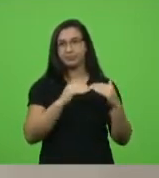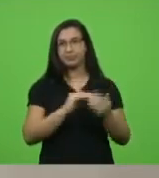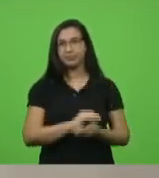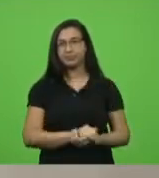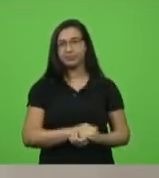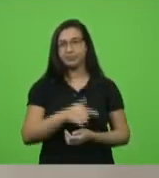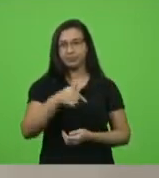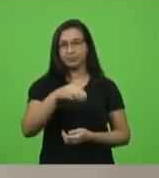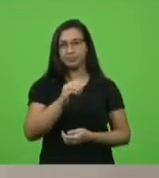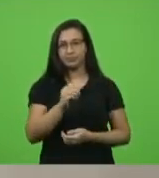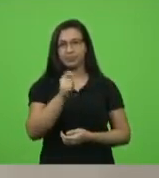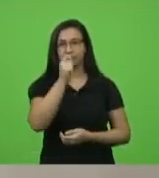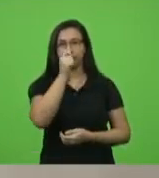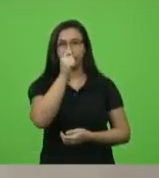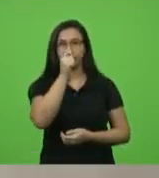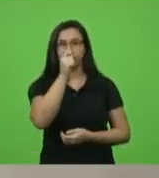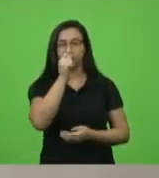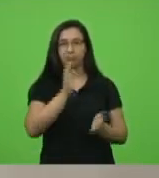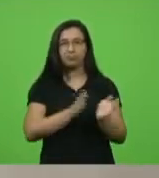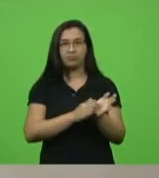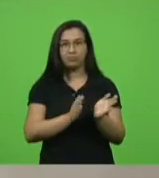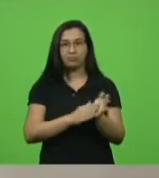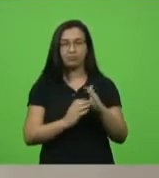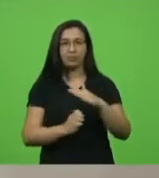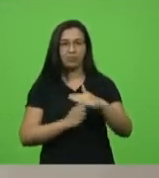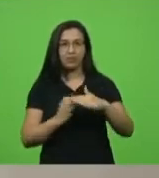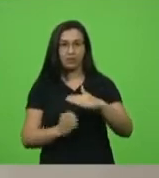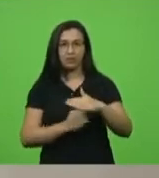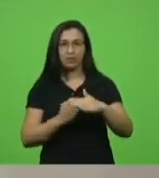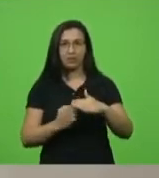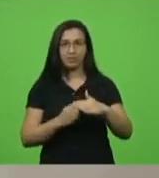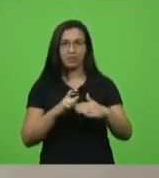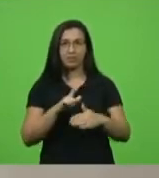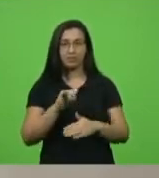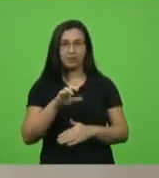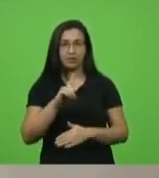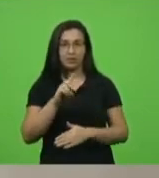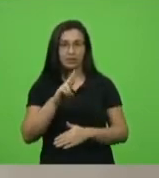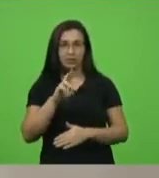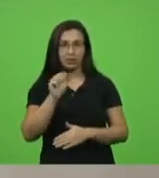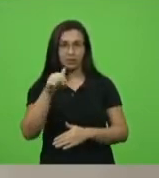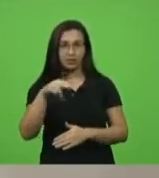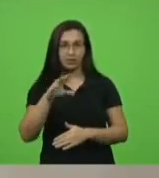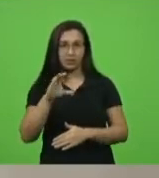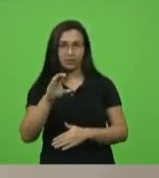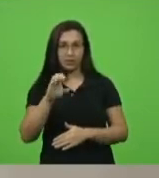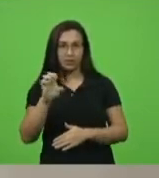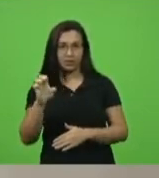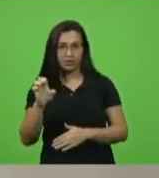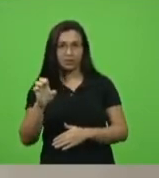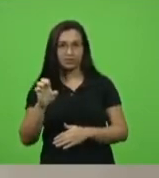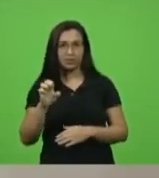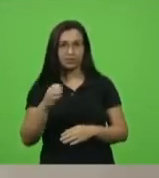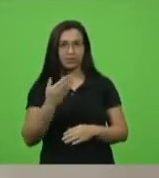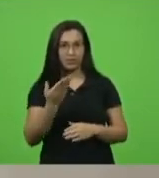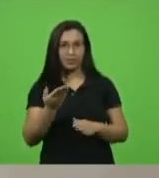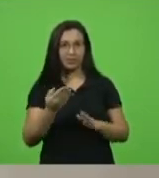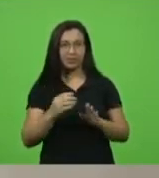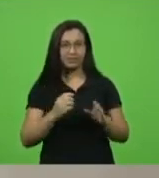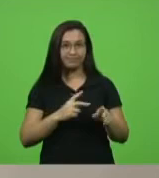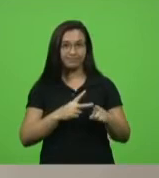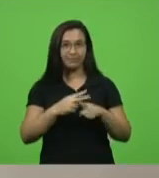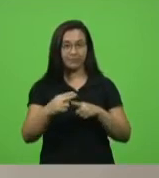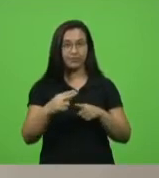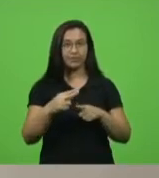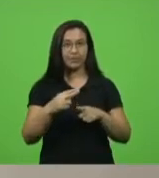70, autor, deputado João Amin, manifestando aplausos empresa Acre de por ter sido premiada na nona edição do prêmio Green, Please the